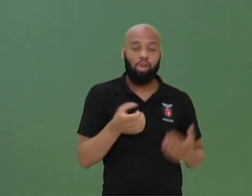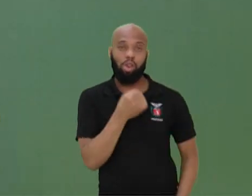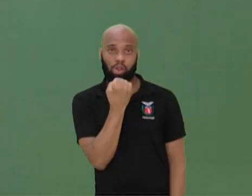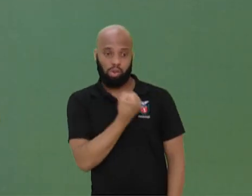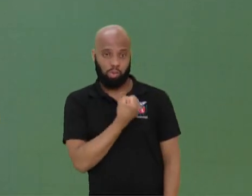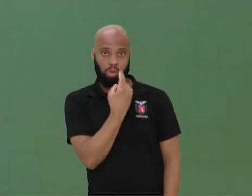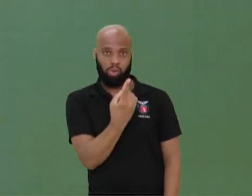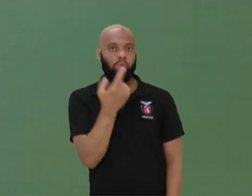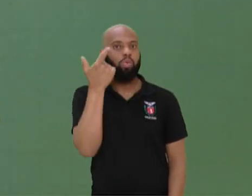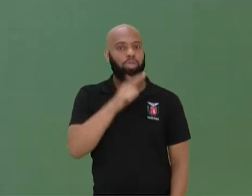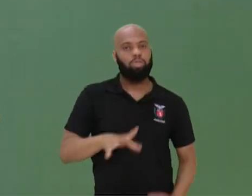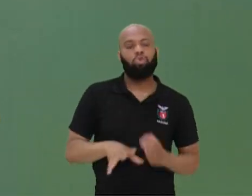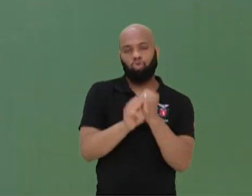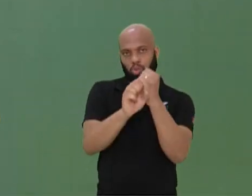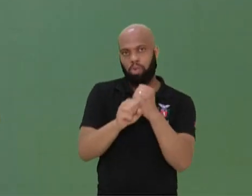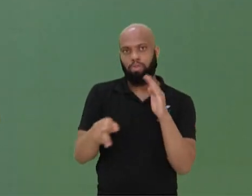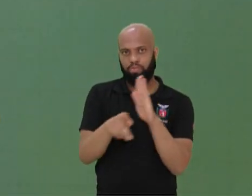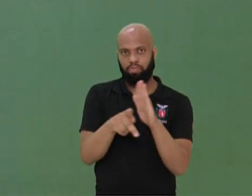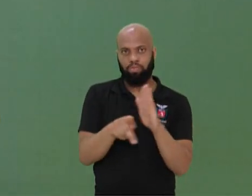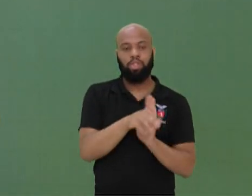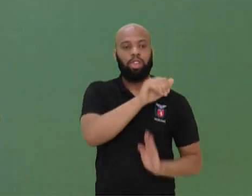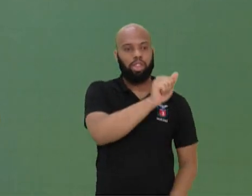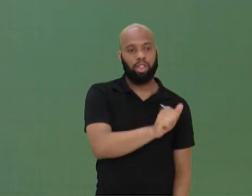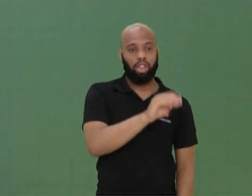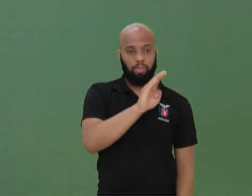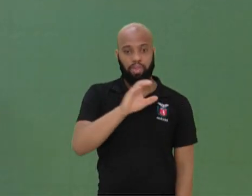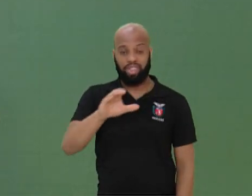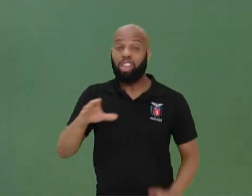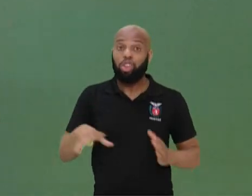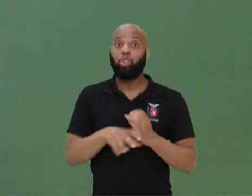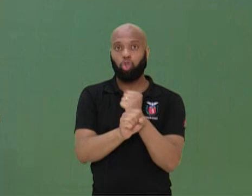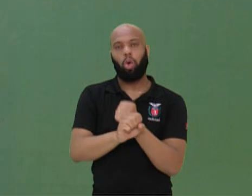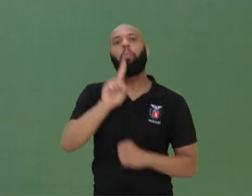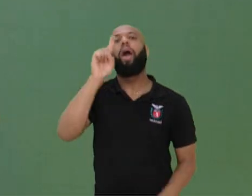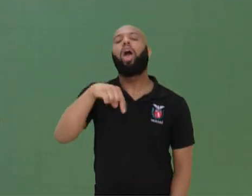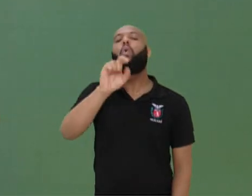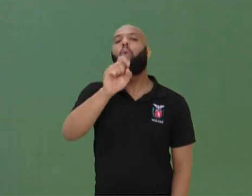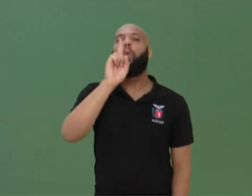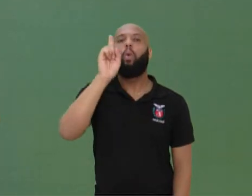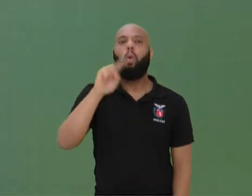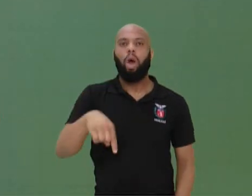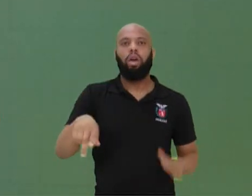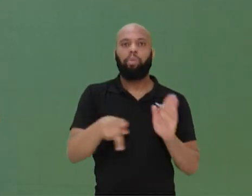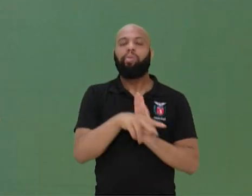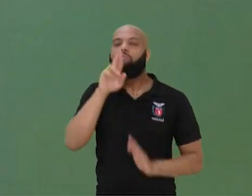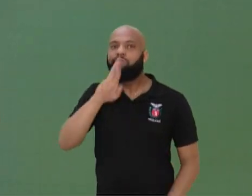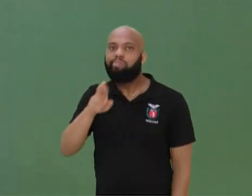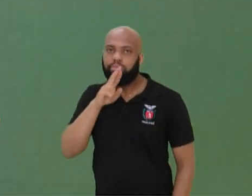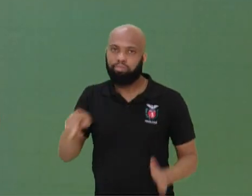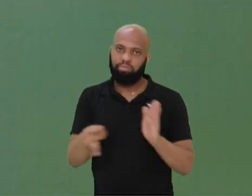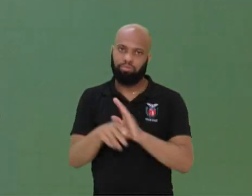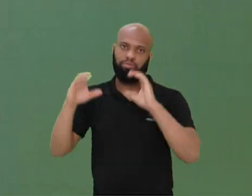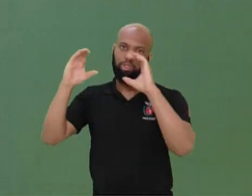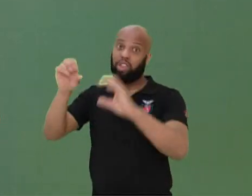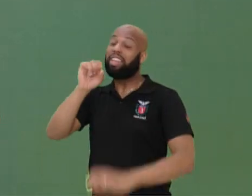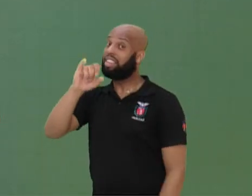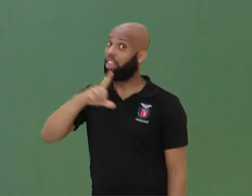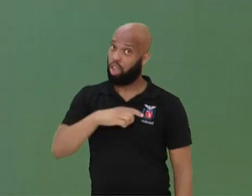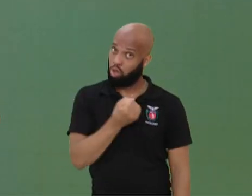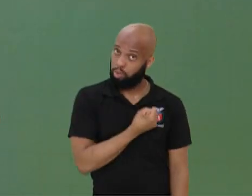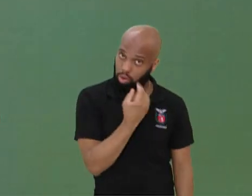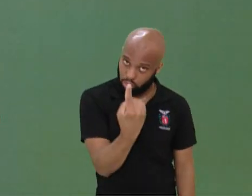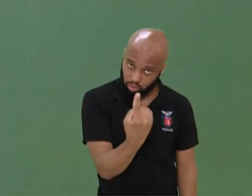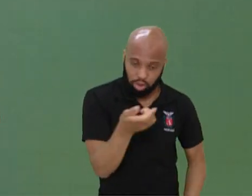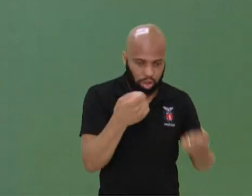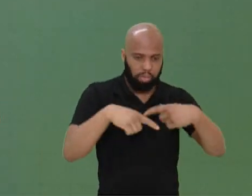dos coeficientes da minha função. Ou seja, somar o termo a, b e c, ok? O 1 com menos 8 menos 9. Aí você nem precisa fazer